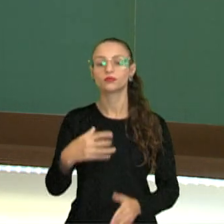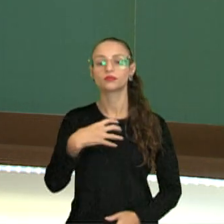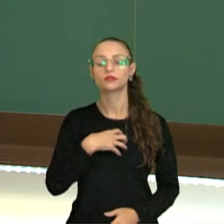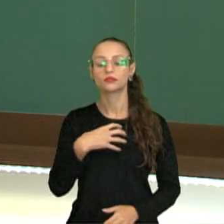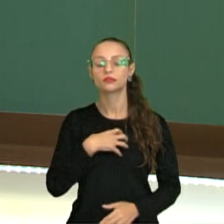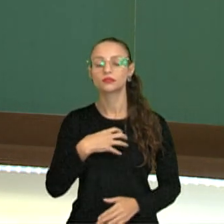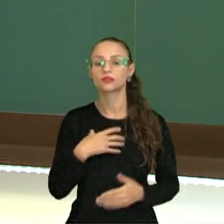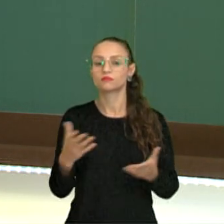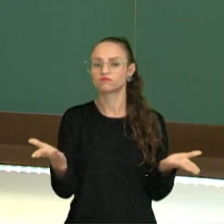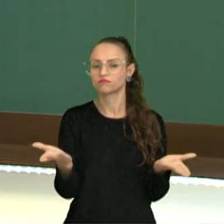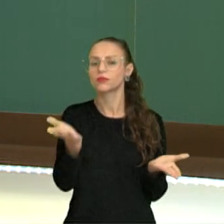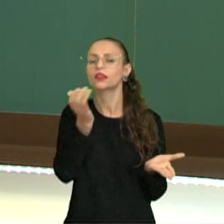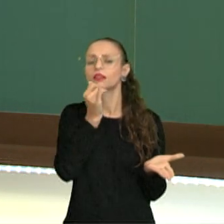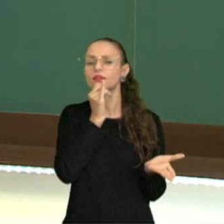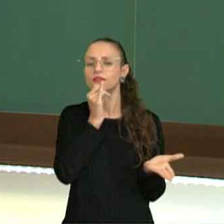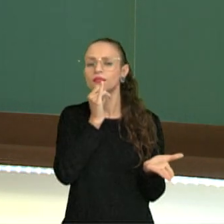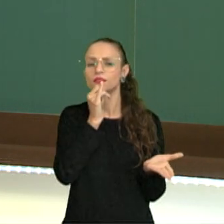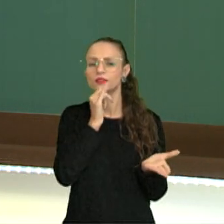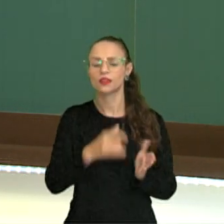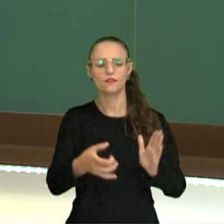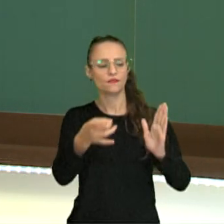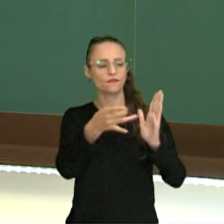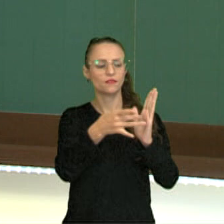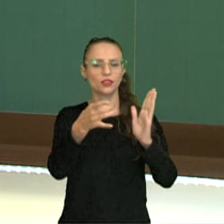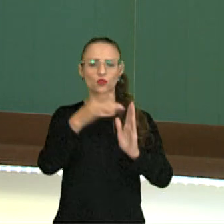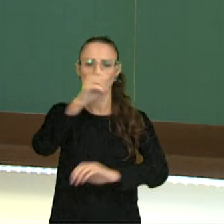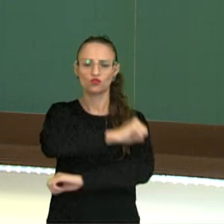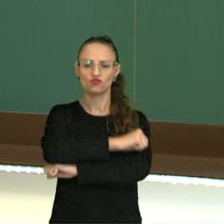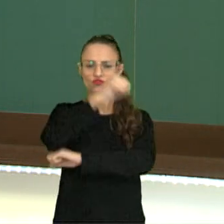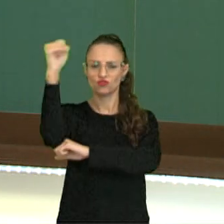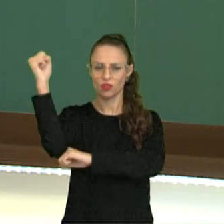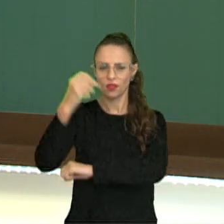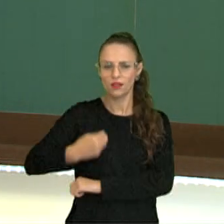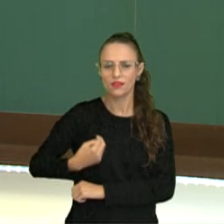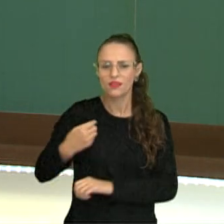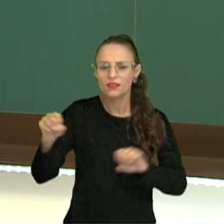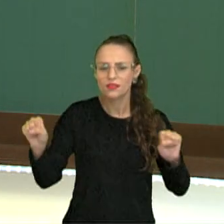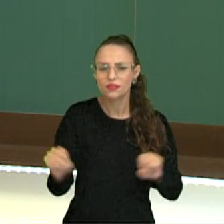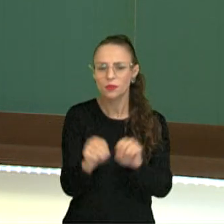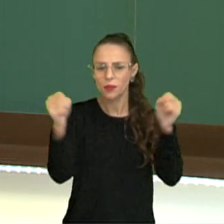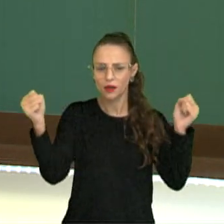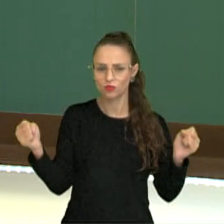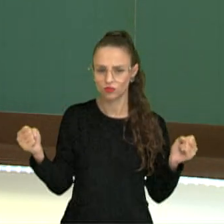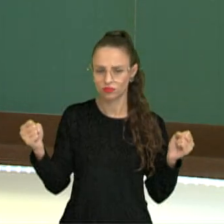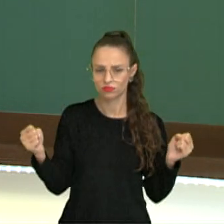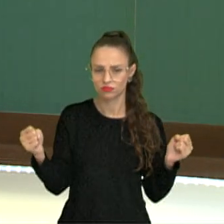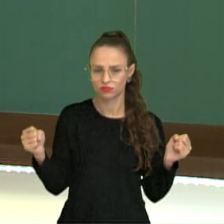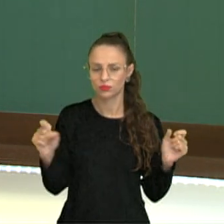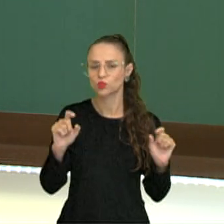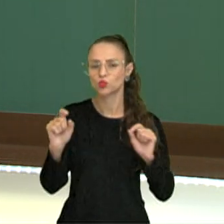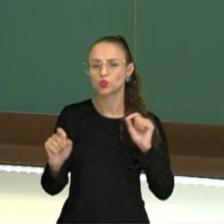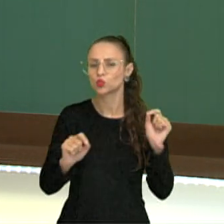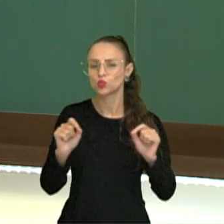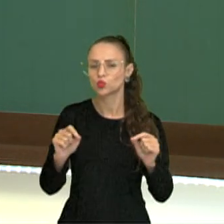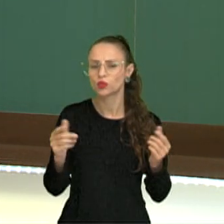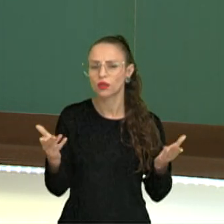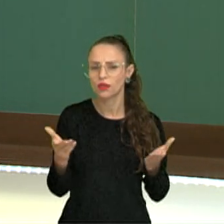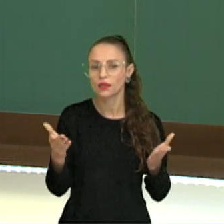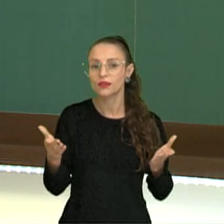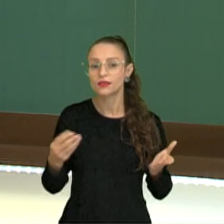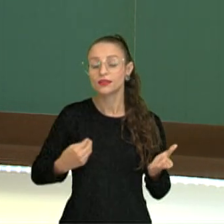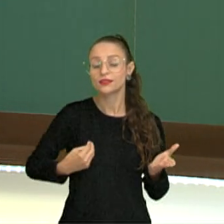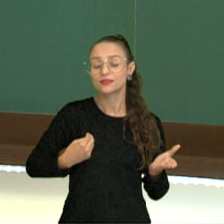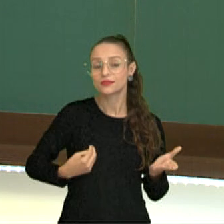Por exemplo, o vidro da janela está quebrado. Então, em que condições encontra-se o vidro?